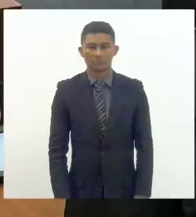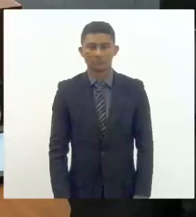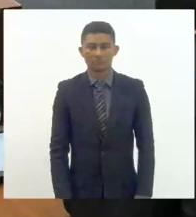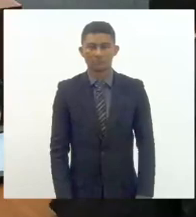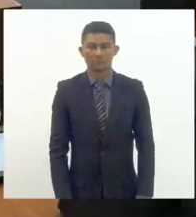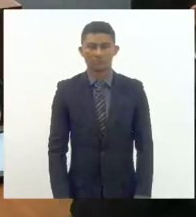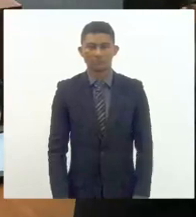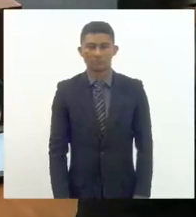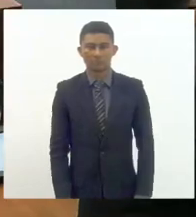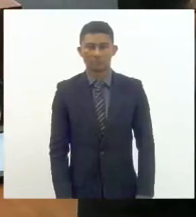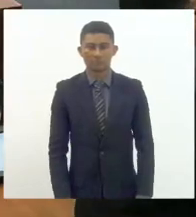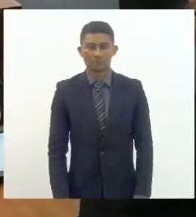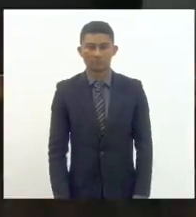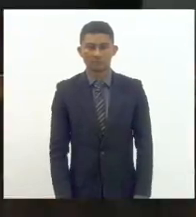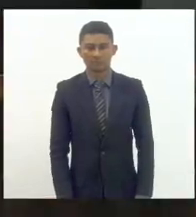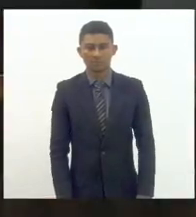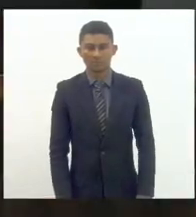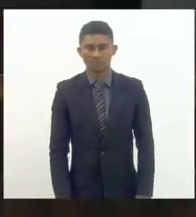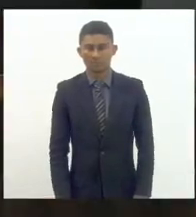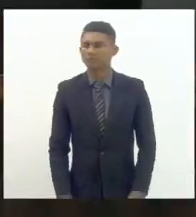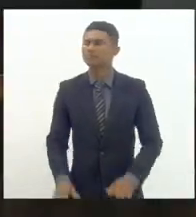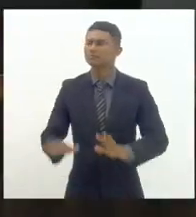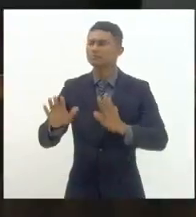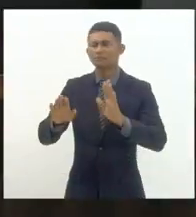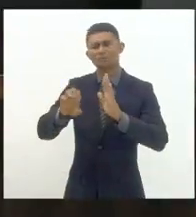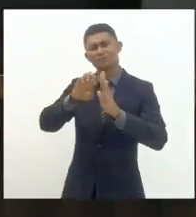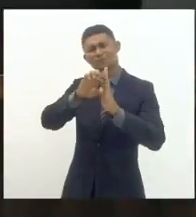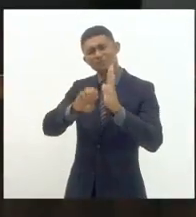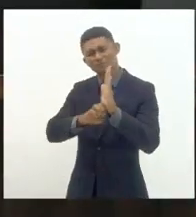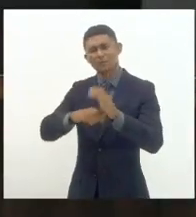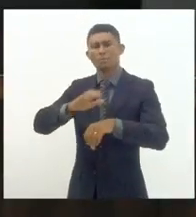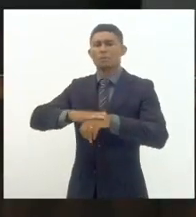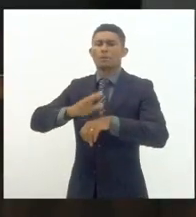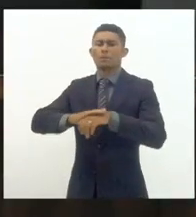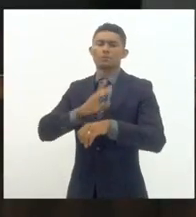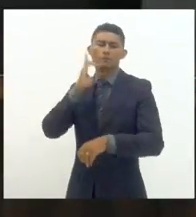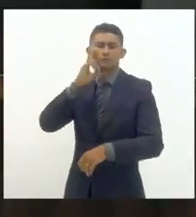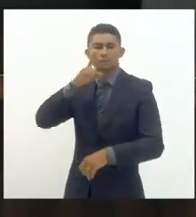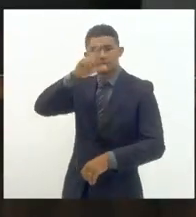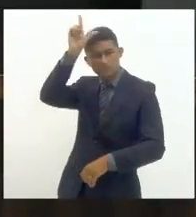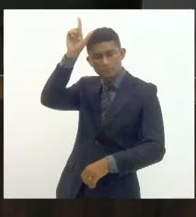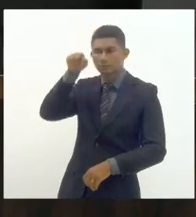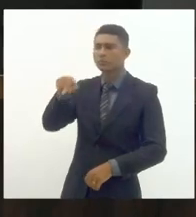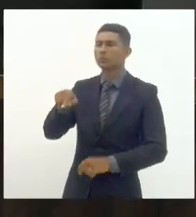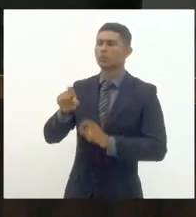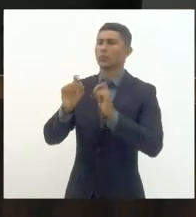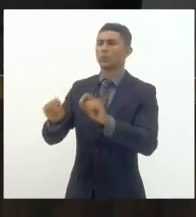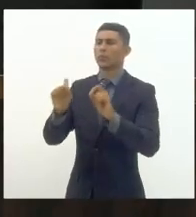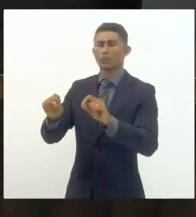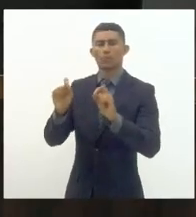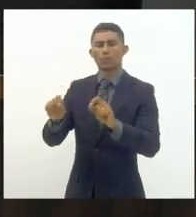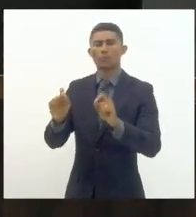Essa. Exclusivamente. Aqui, deputado Rodrigo, tem uma emenda do deputado Luiz Paulo, que é para